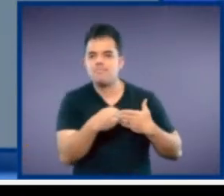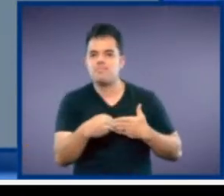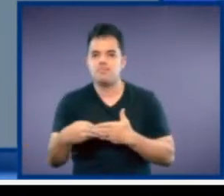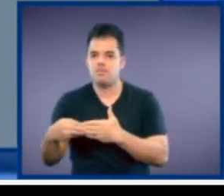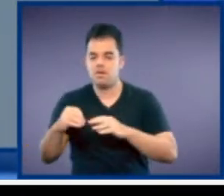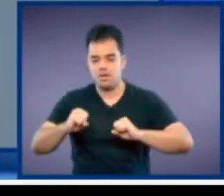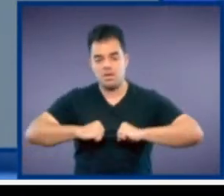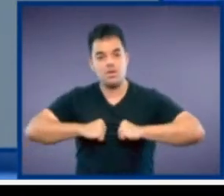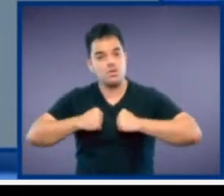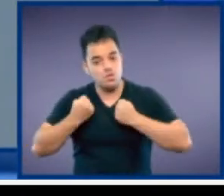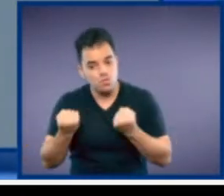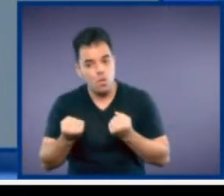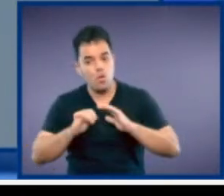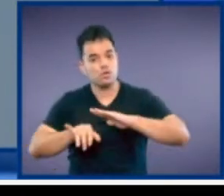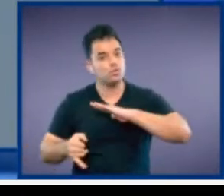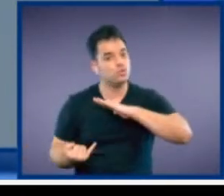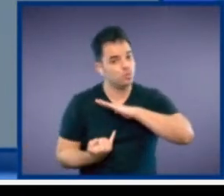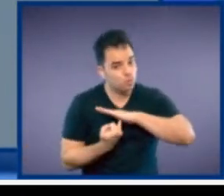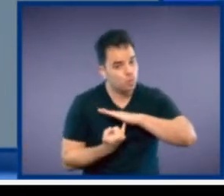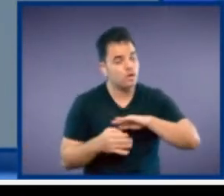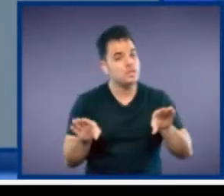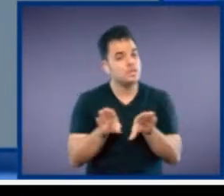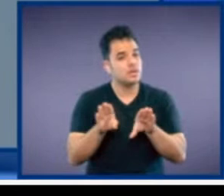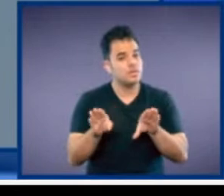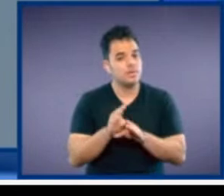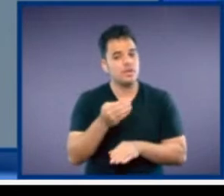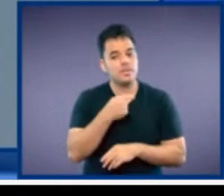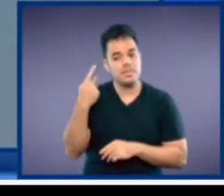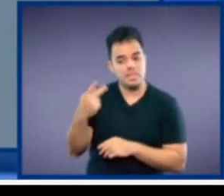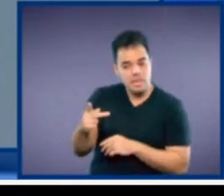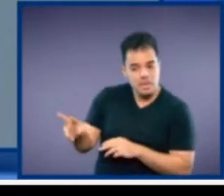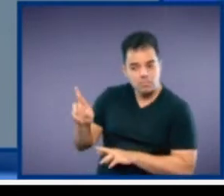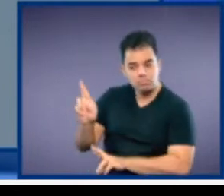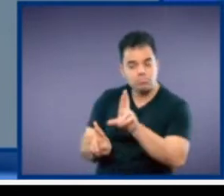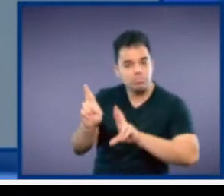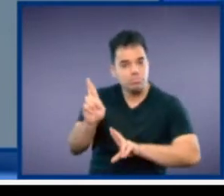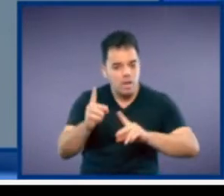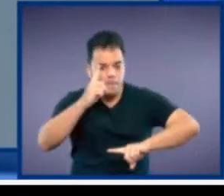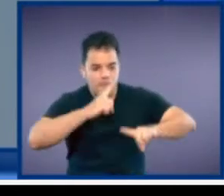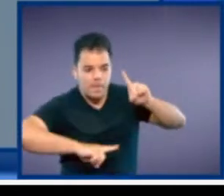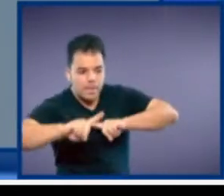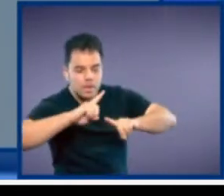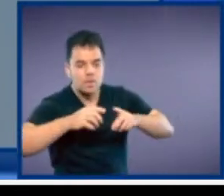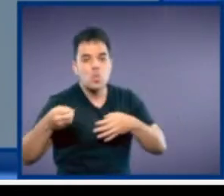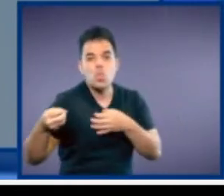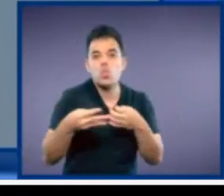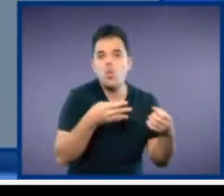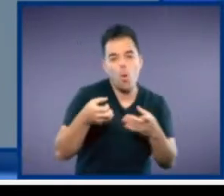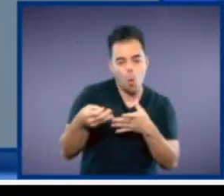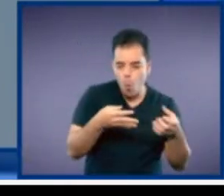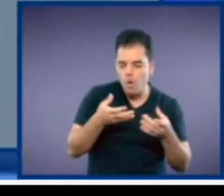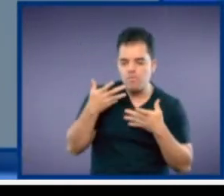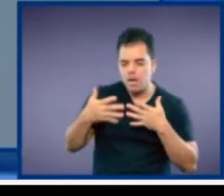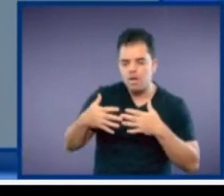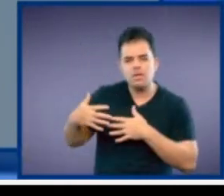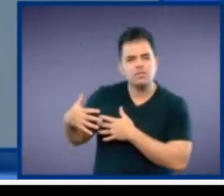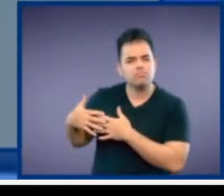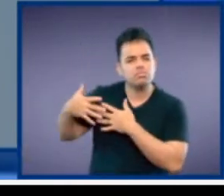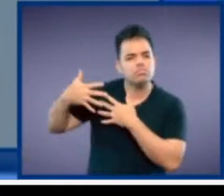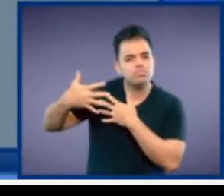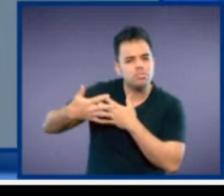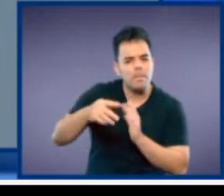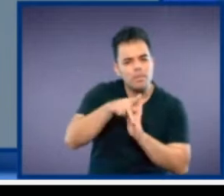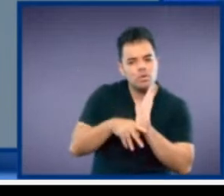das instituições e dos governantes estejam concentrados em construir o novo, em dar seguimento aos bons